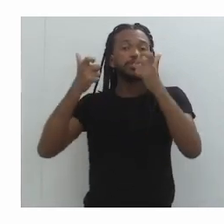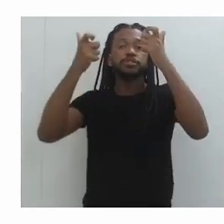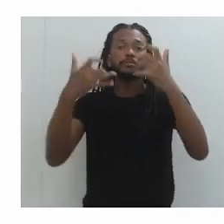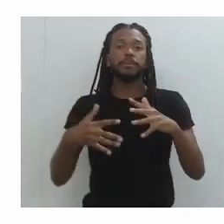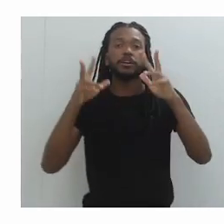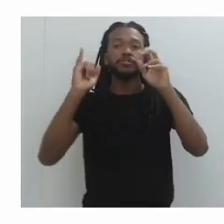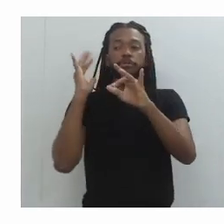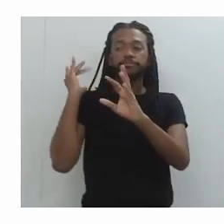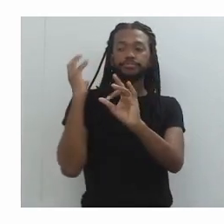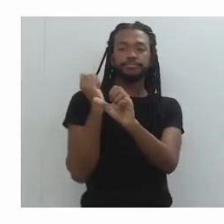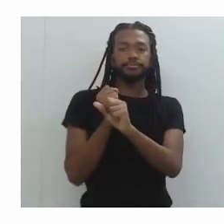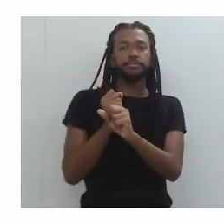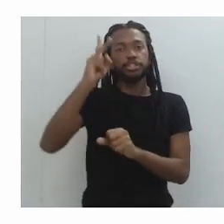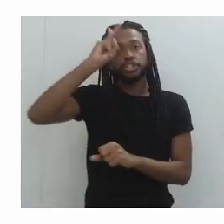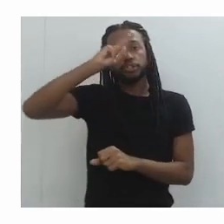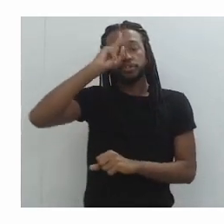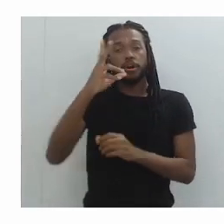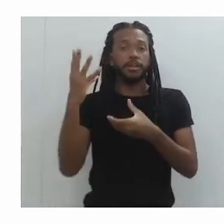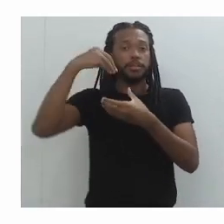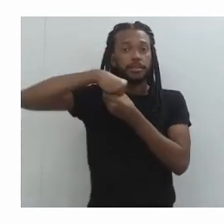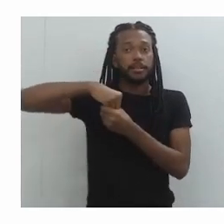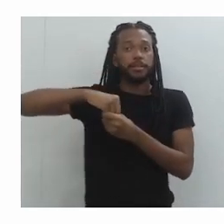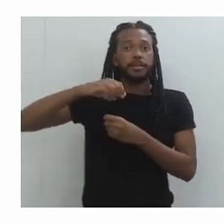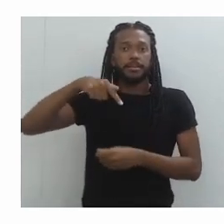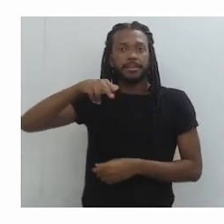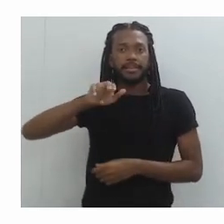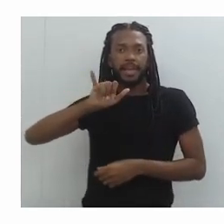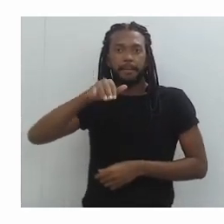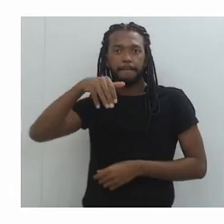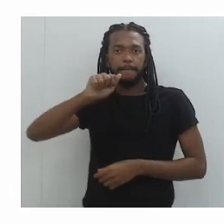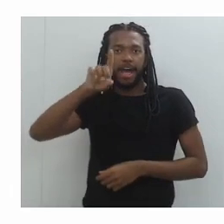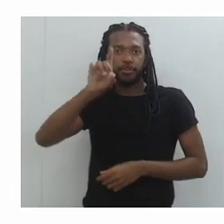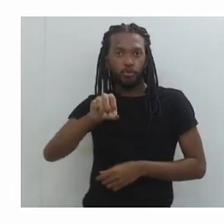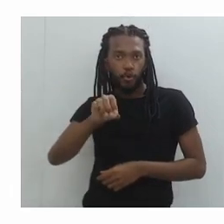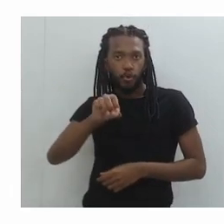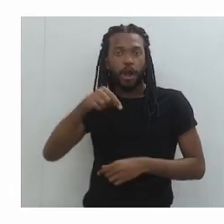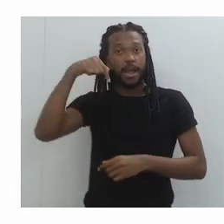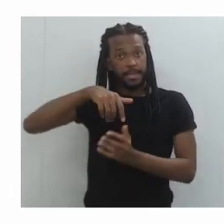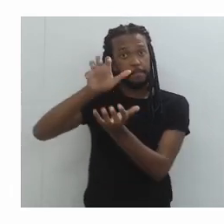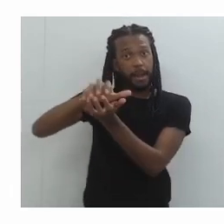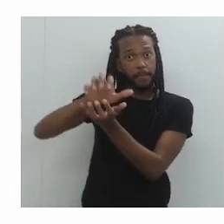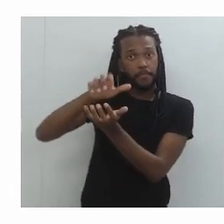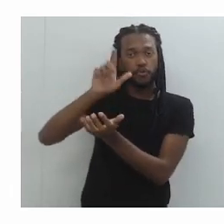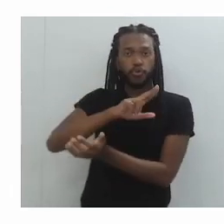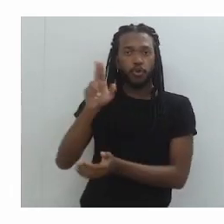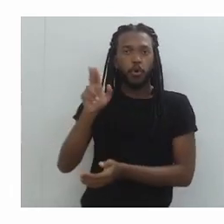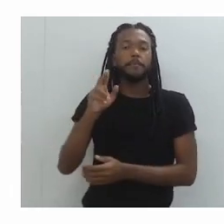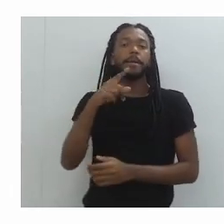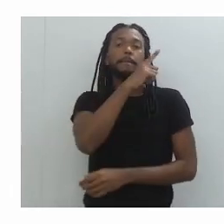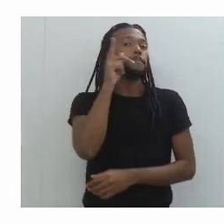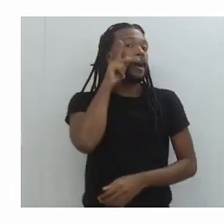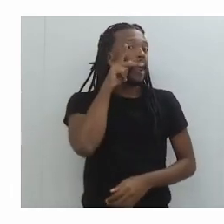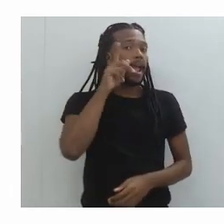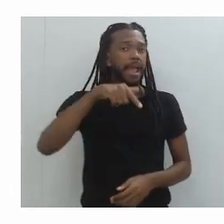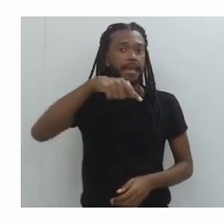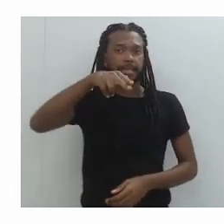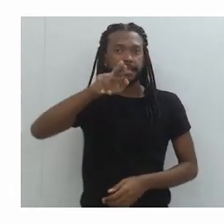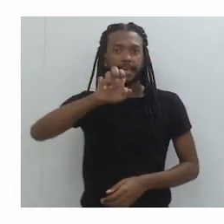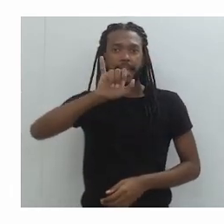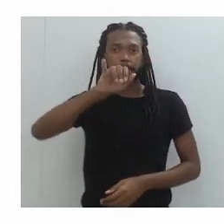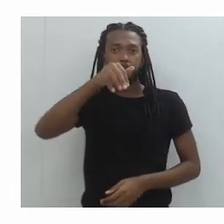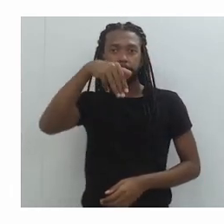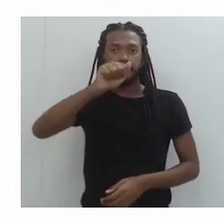questão histórica do jogo de queimado. Aqui em Pernambuco é queimado, e na Paraíba é